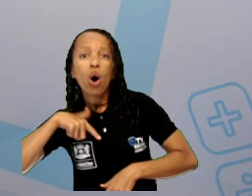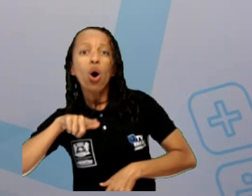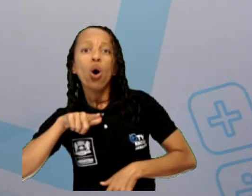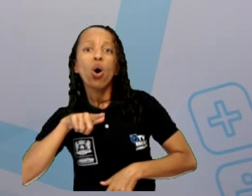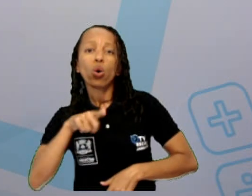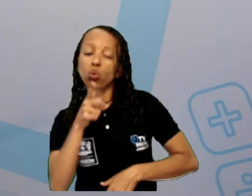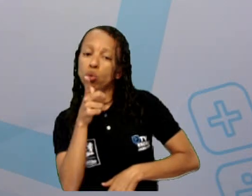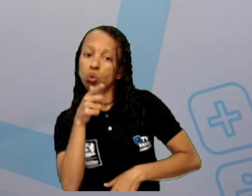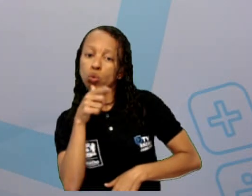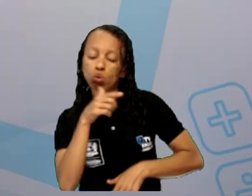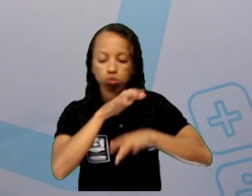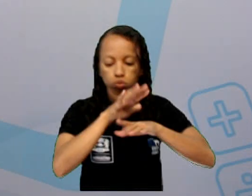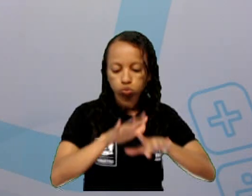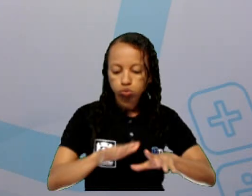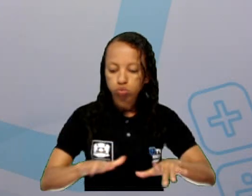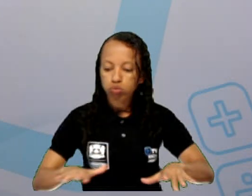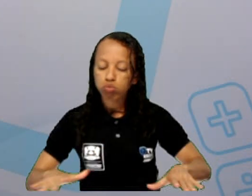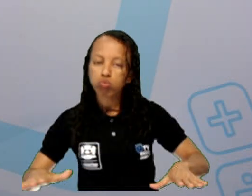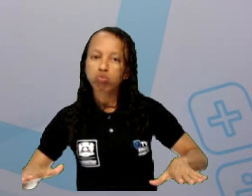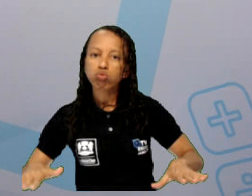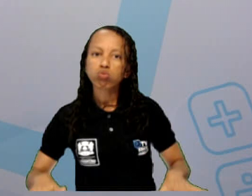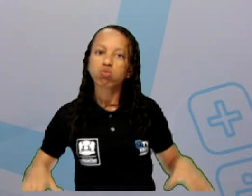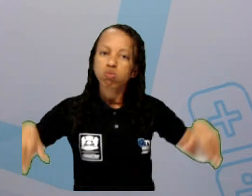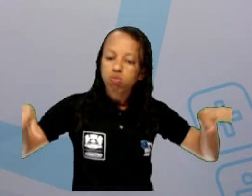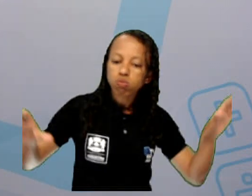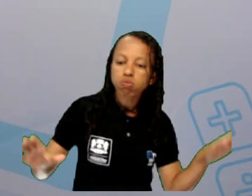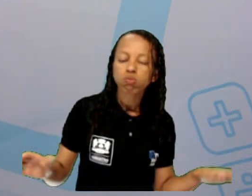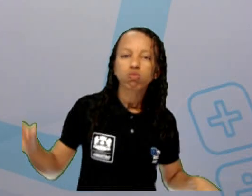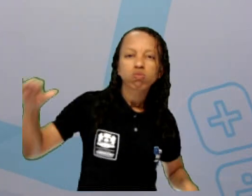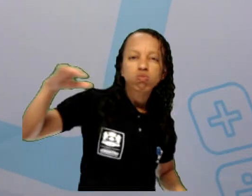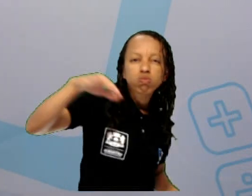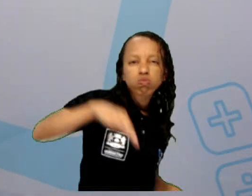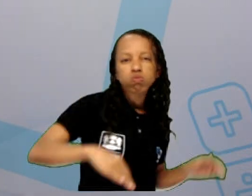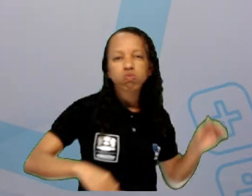desenvolveram a capacidade de nadar.